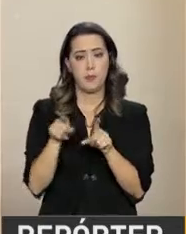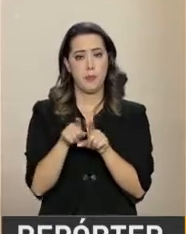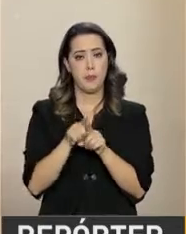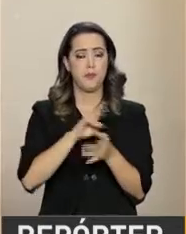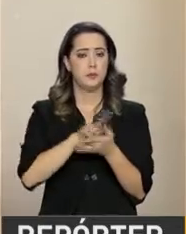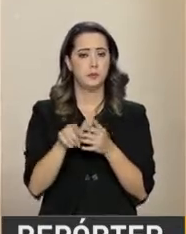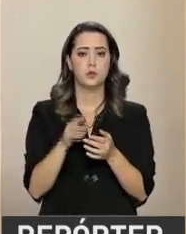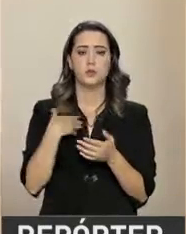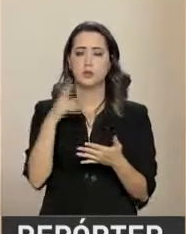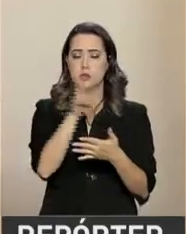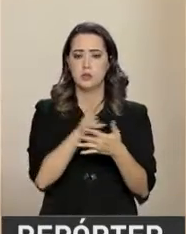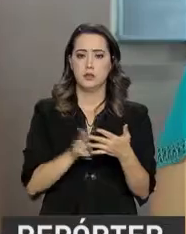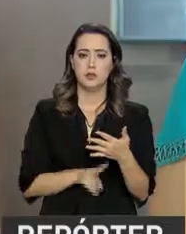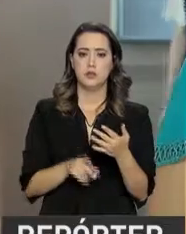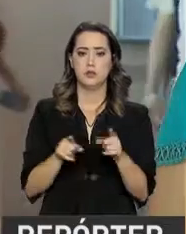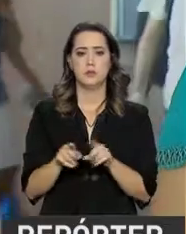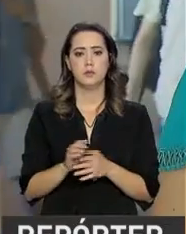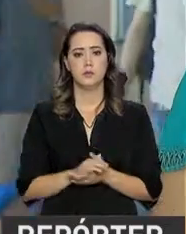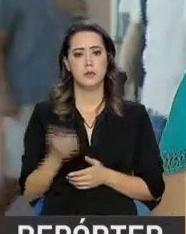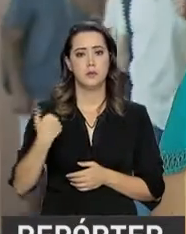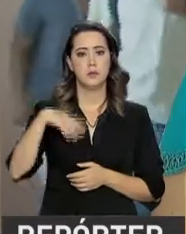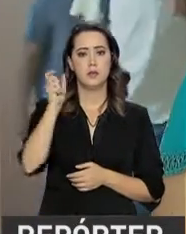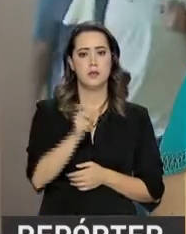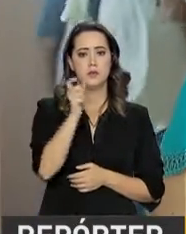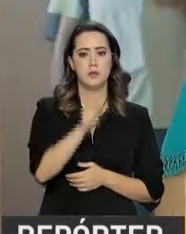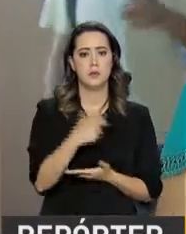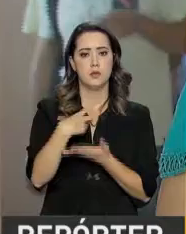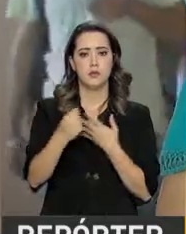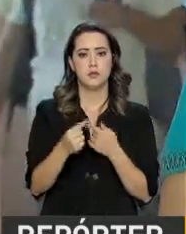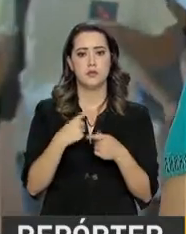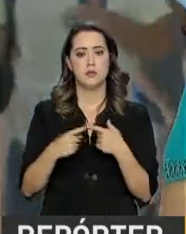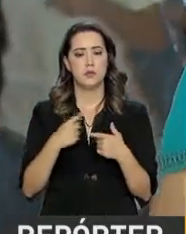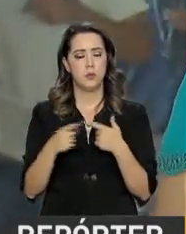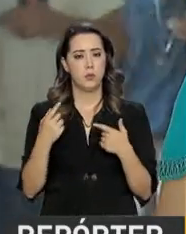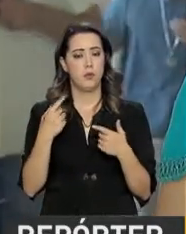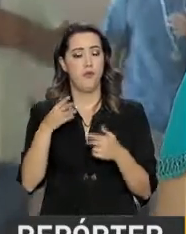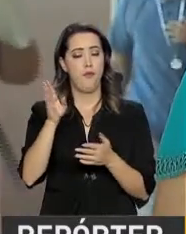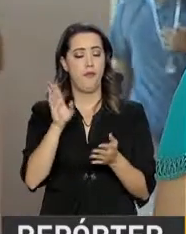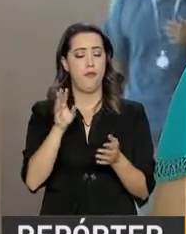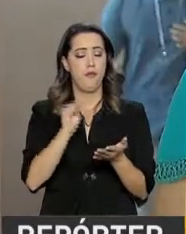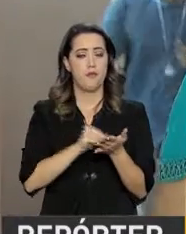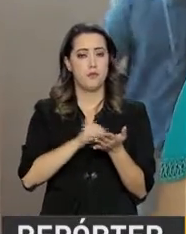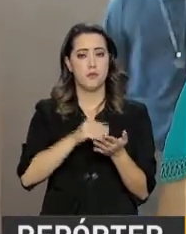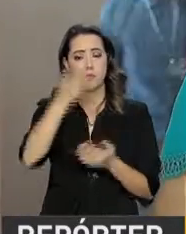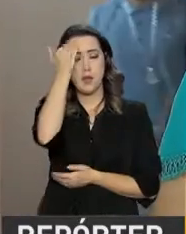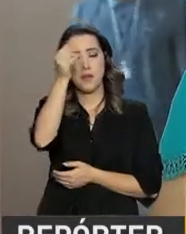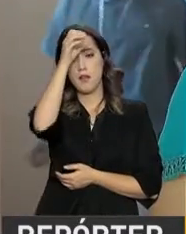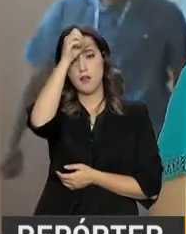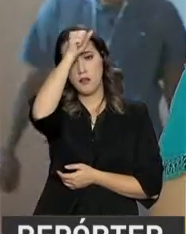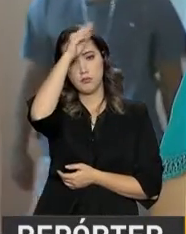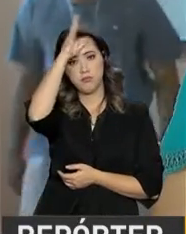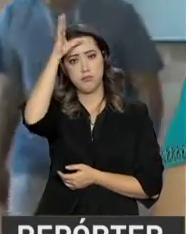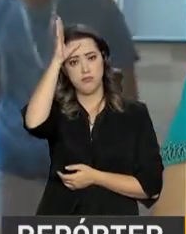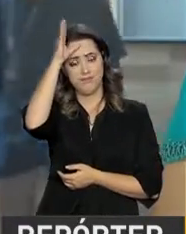muitas coisas que a gente que lê né e mais brasileiros estão deixando a situação de analfabetismo em 2017 à taxa